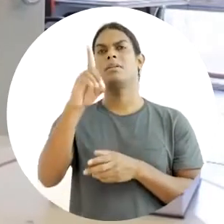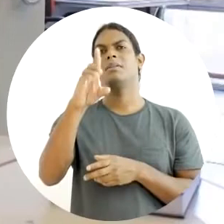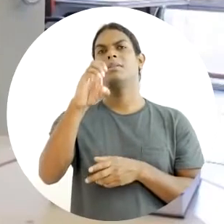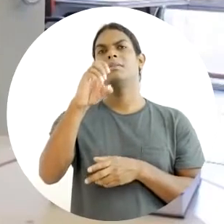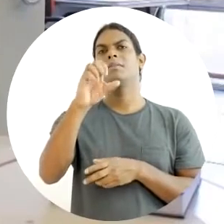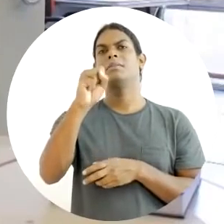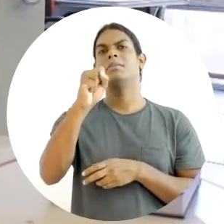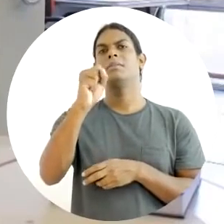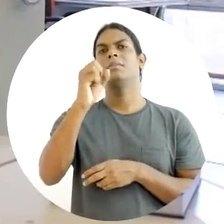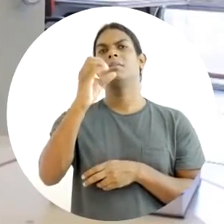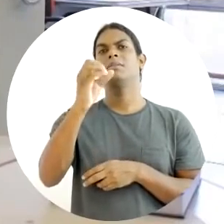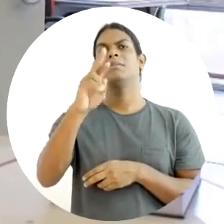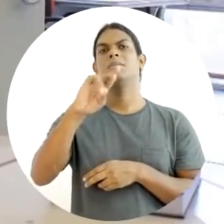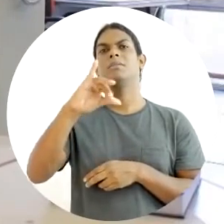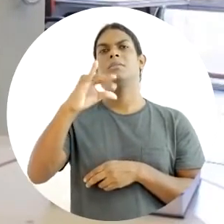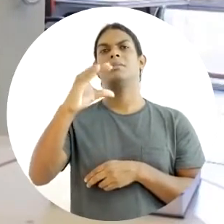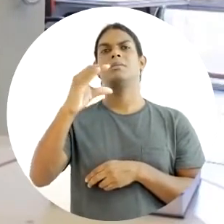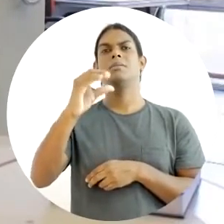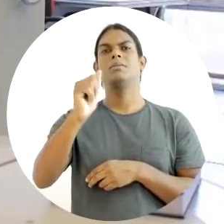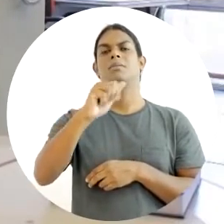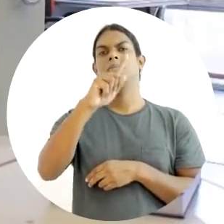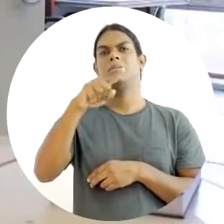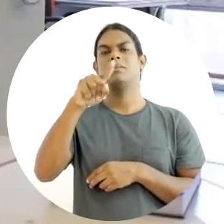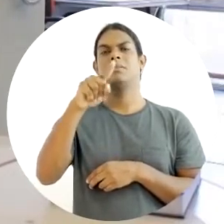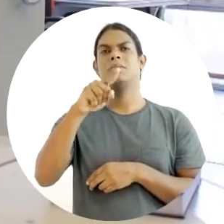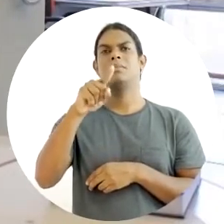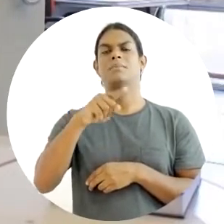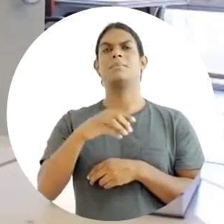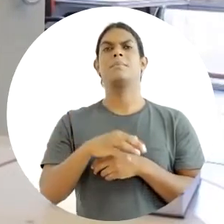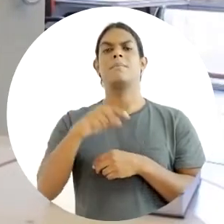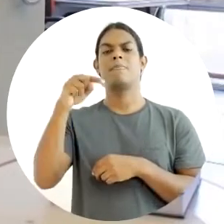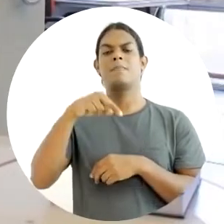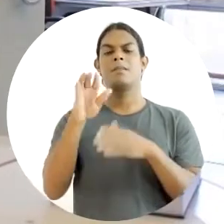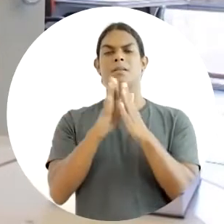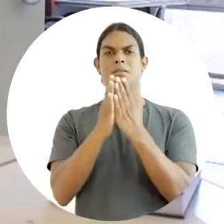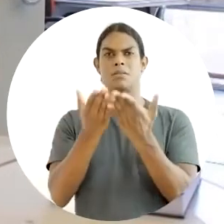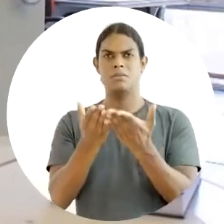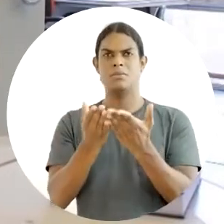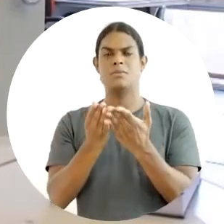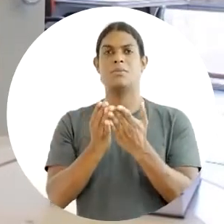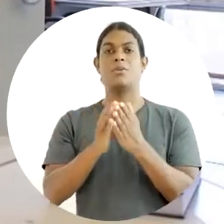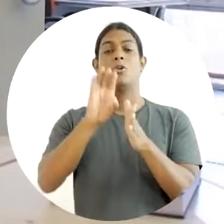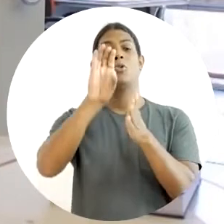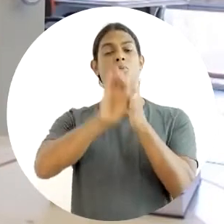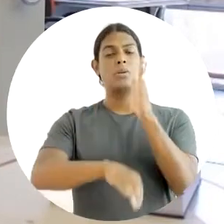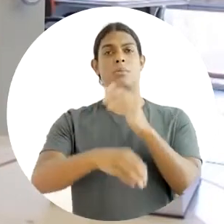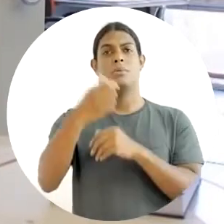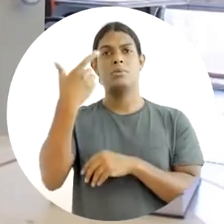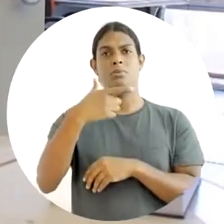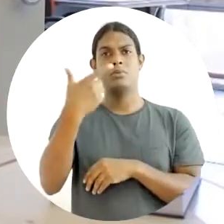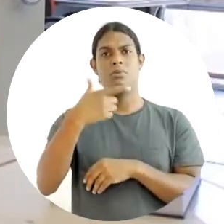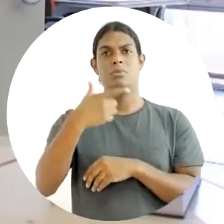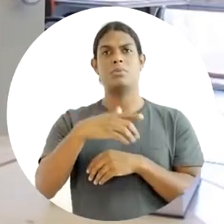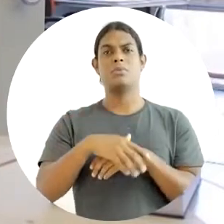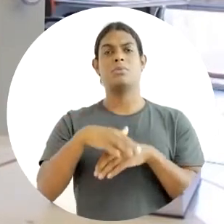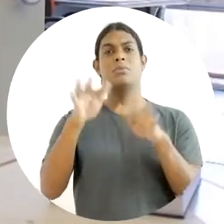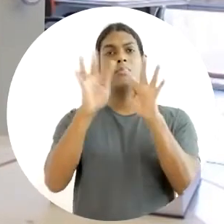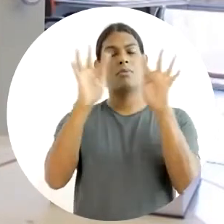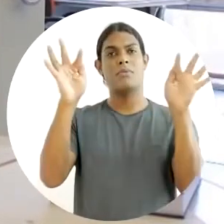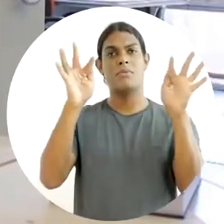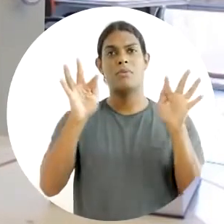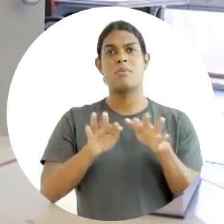se basear nessas regras gerais. A partir do capítulo 2, são formatos específicos,